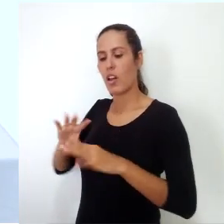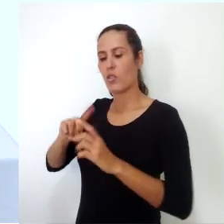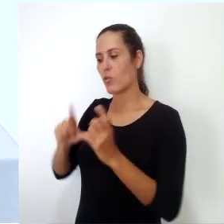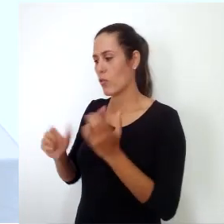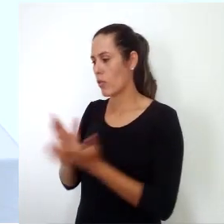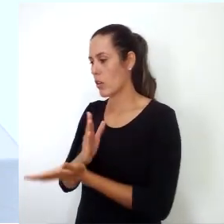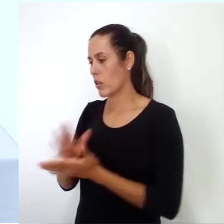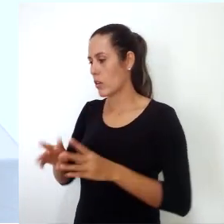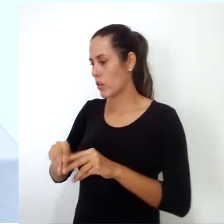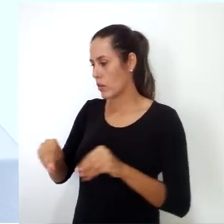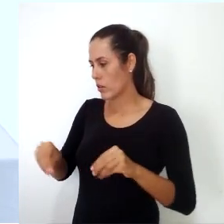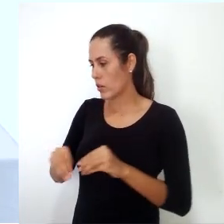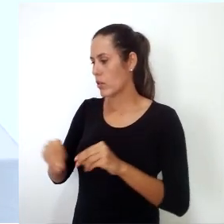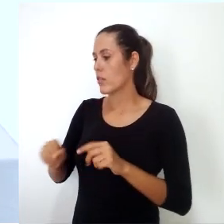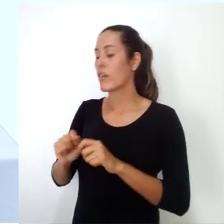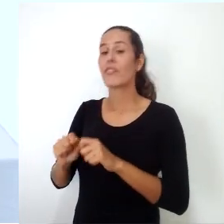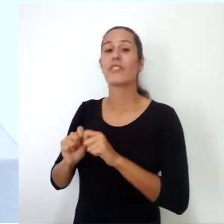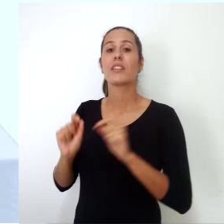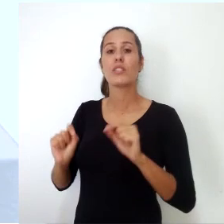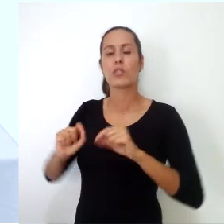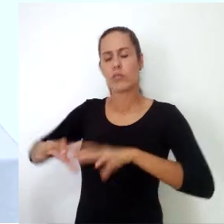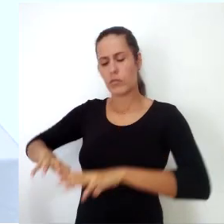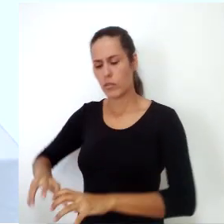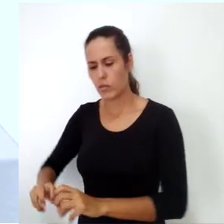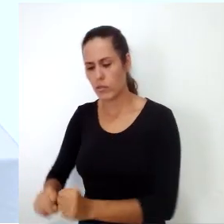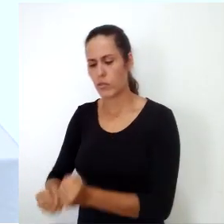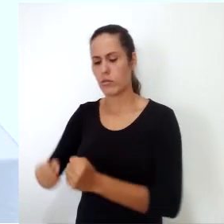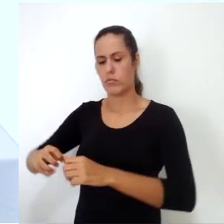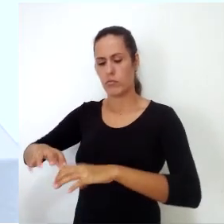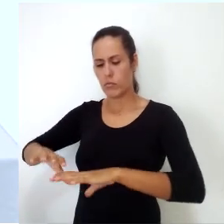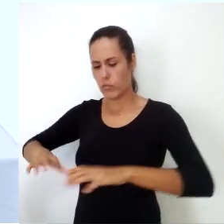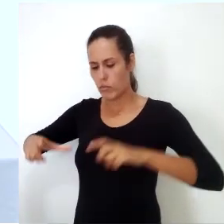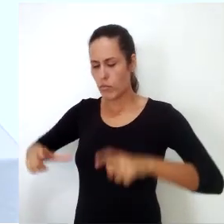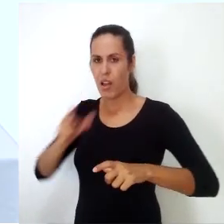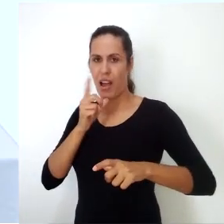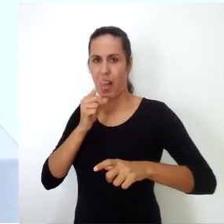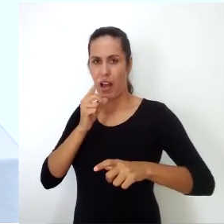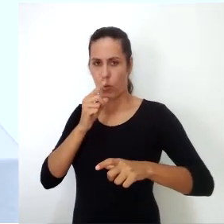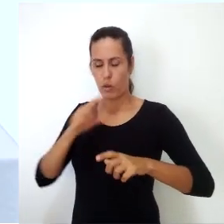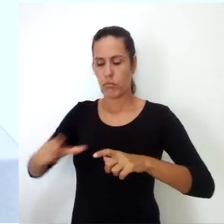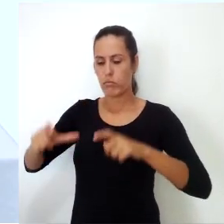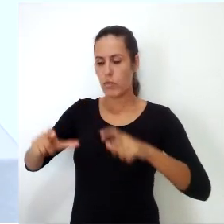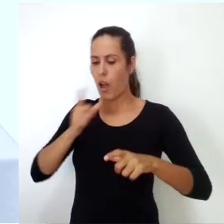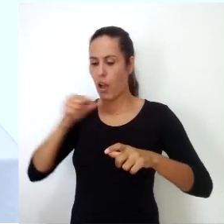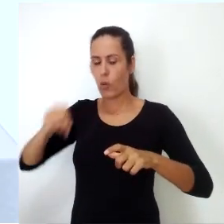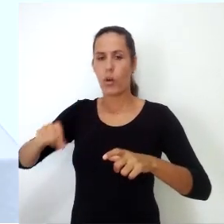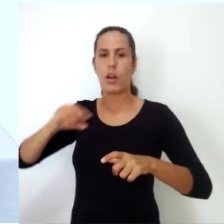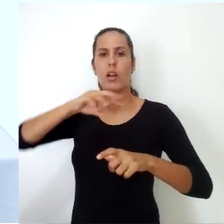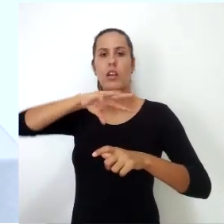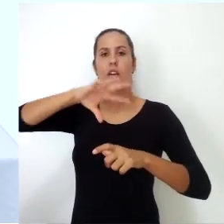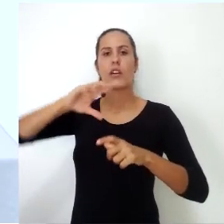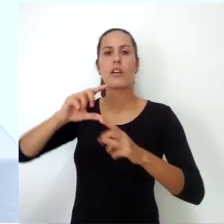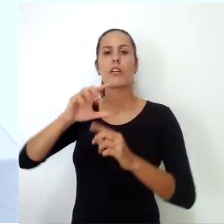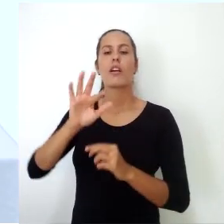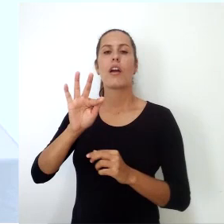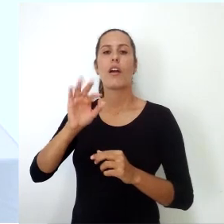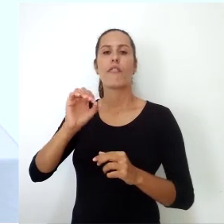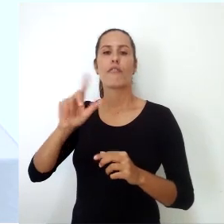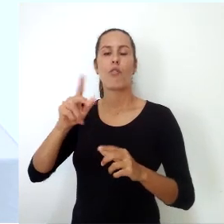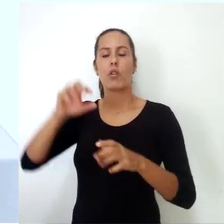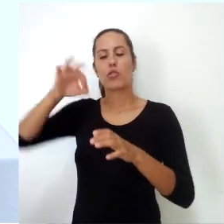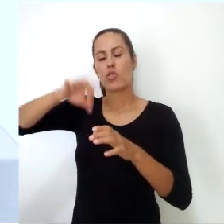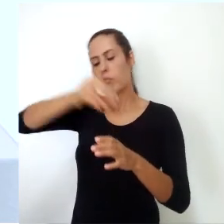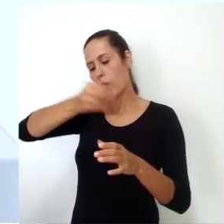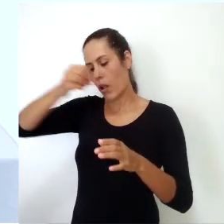em contato com a própria folha. Então aqui, né, nessa mesa eu tenho algumas folhas de boldo e você vai macerando ela na água, você